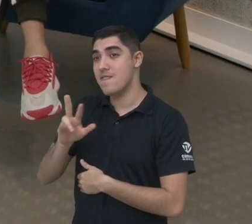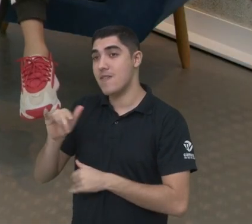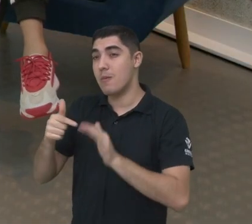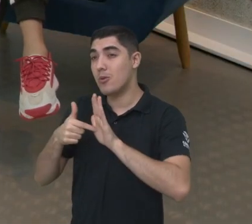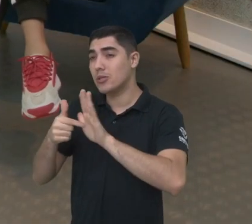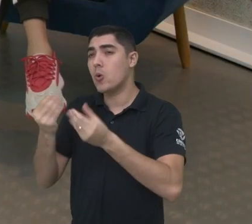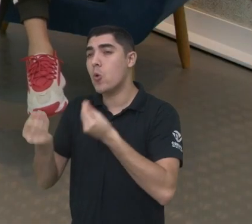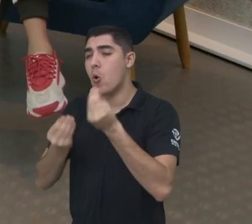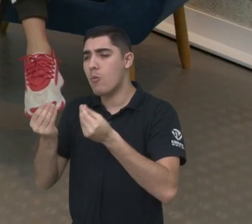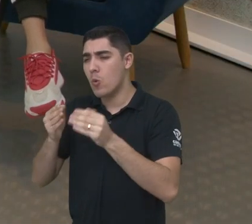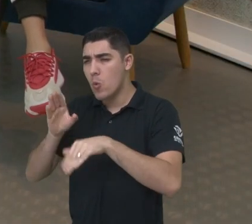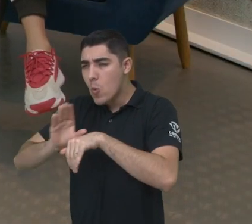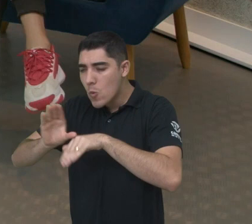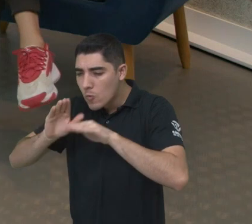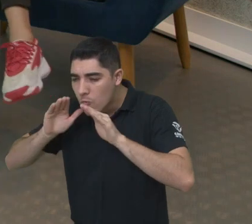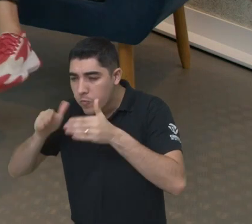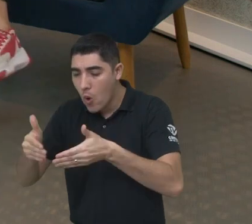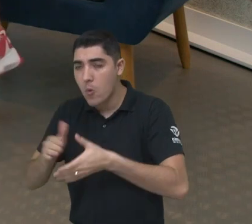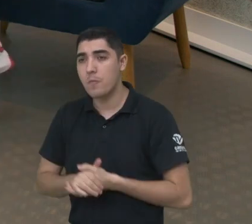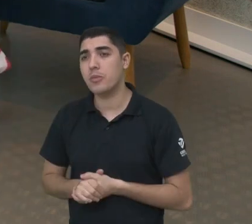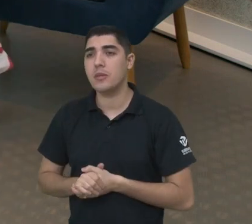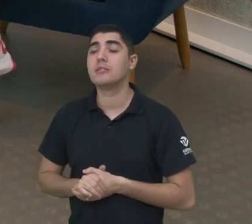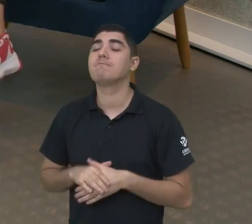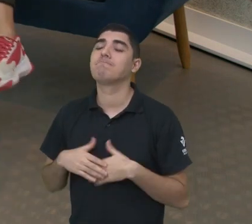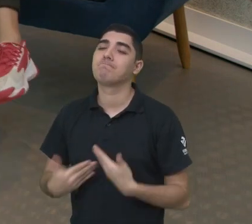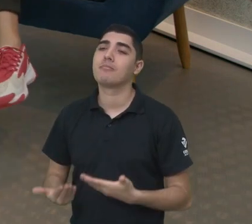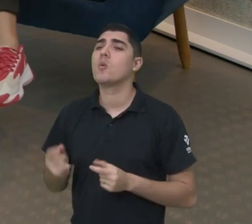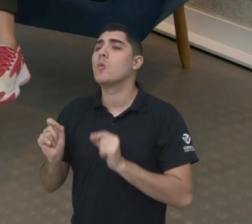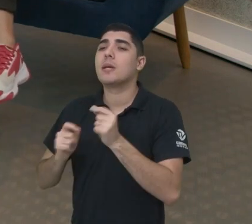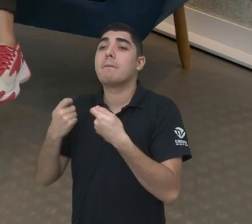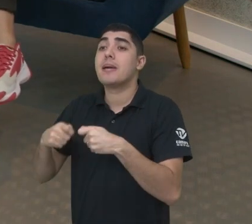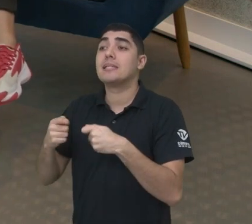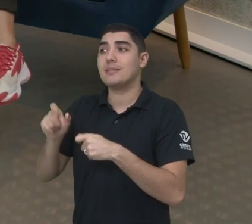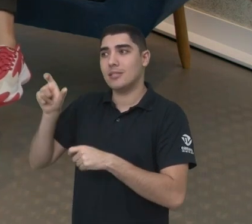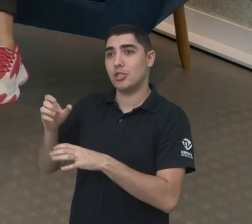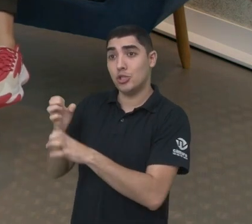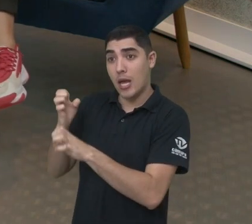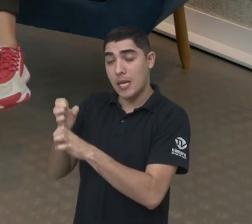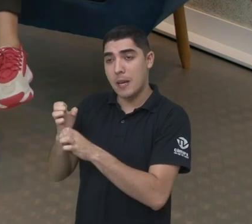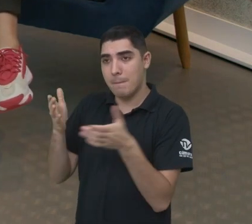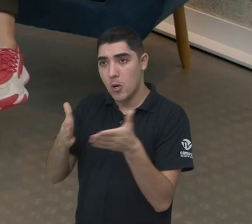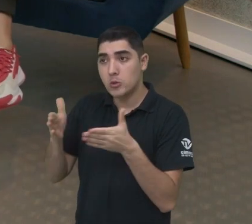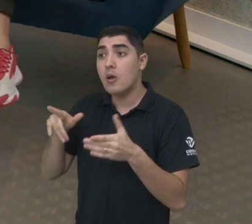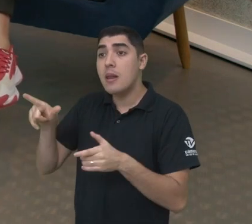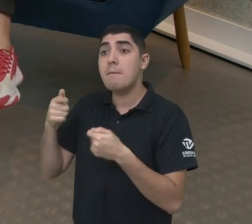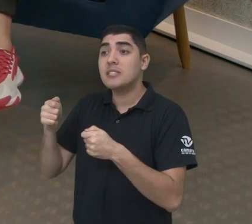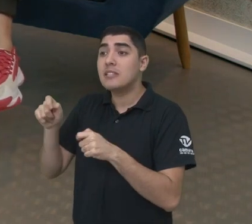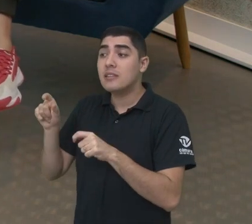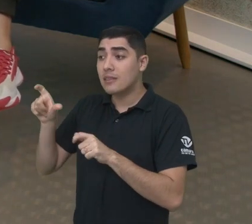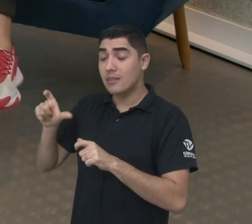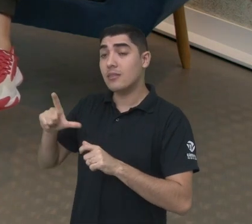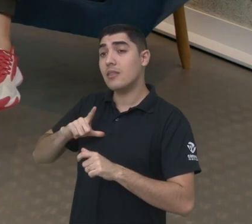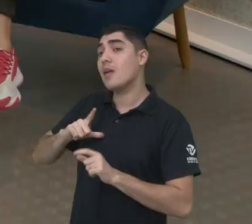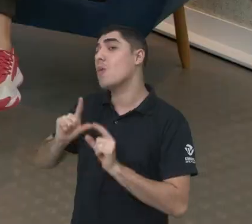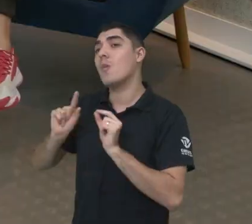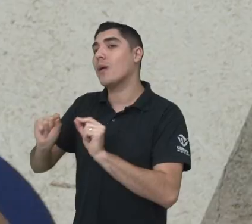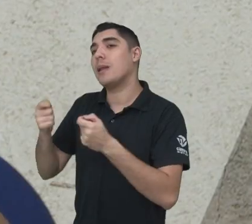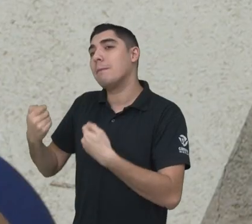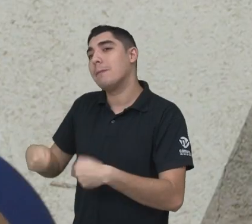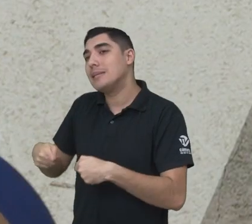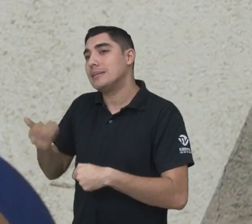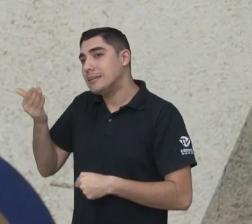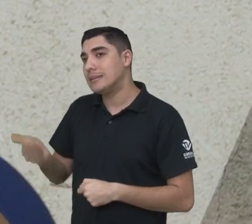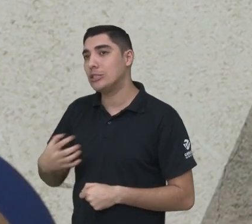mais sobre a especialização. Então, Fabiano, o que é preciso para se tornar um engenheiro de produção? Olha,